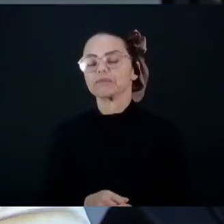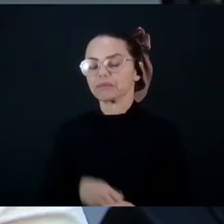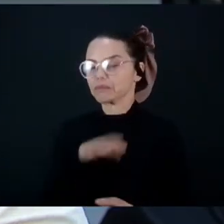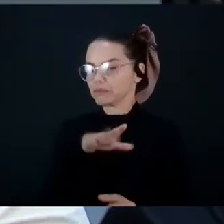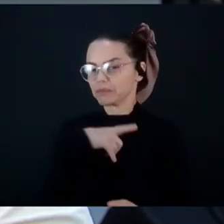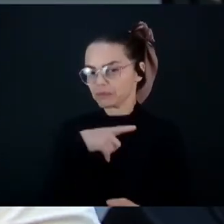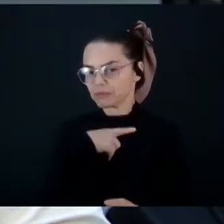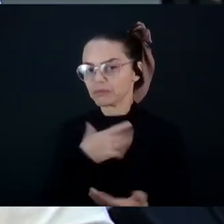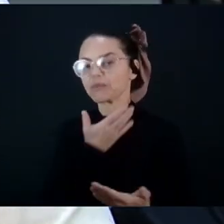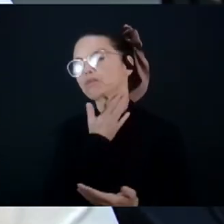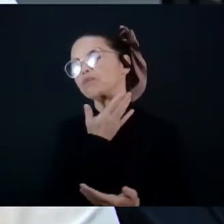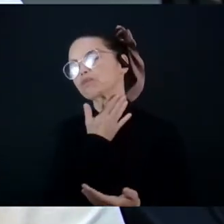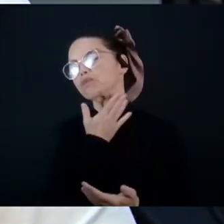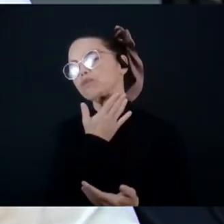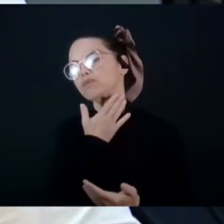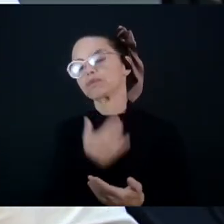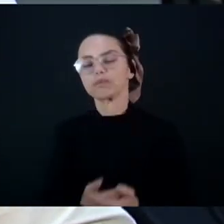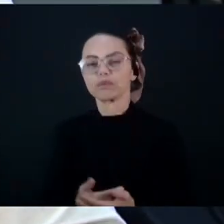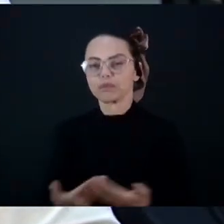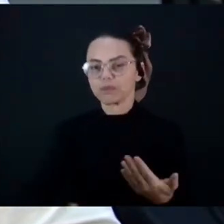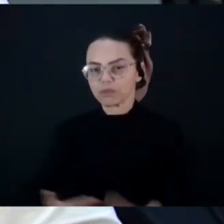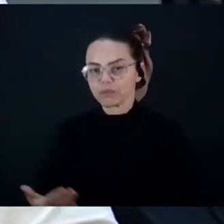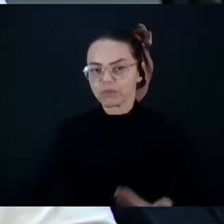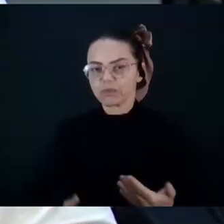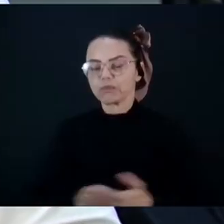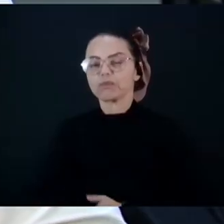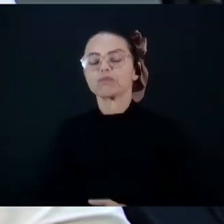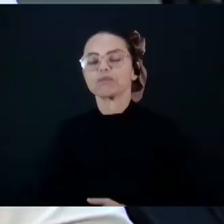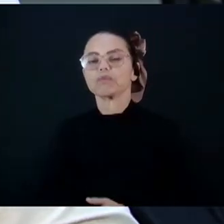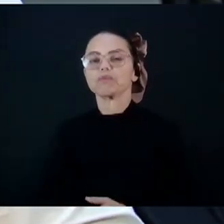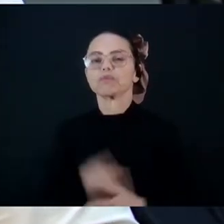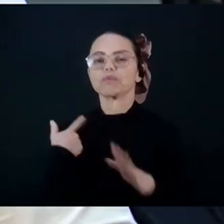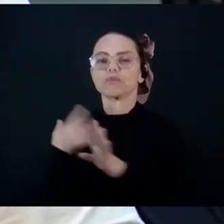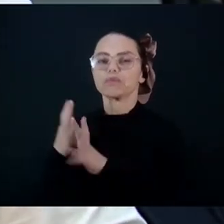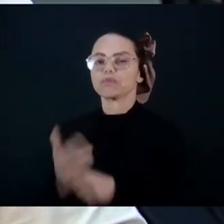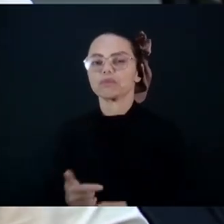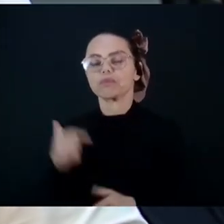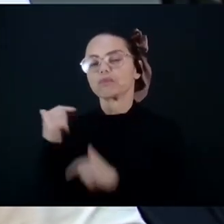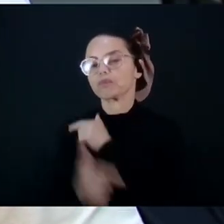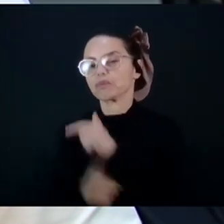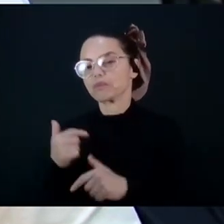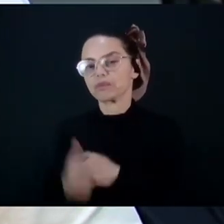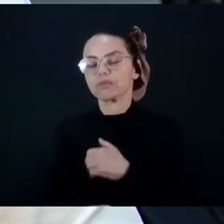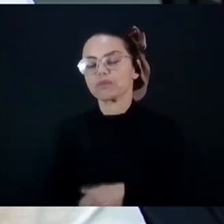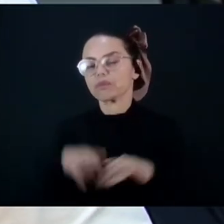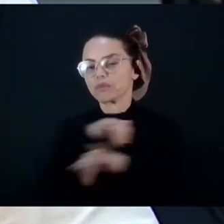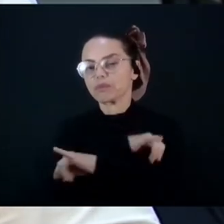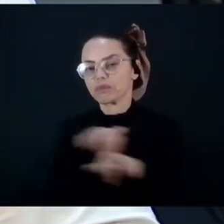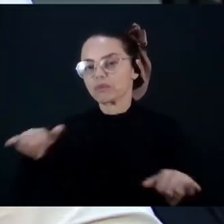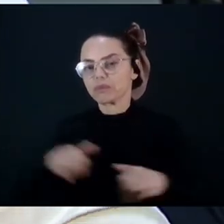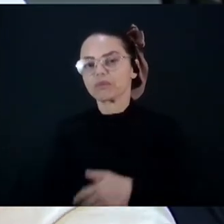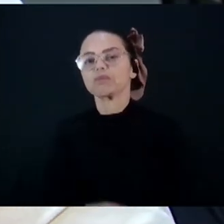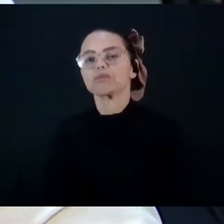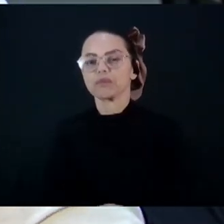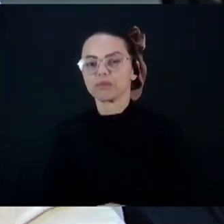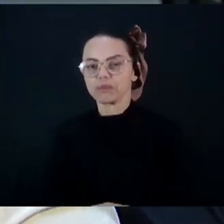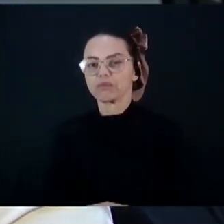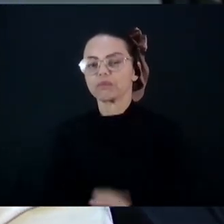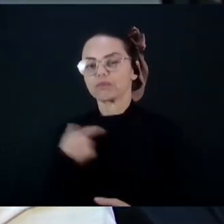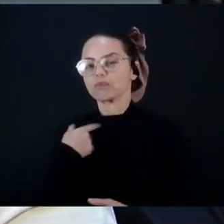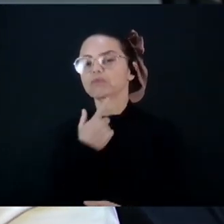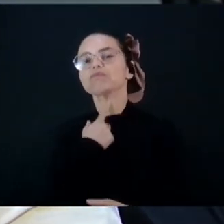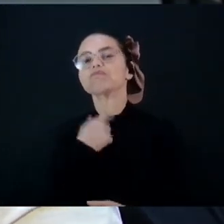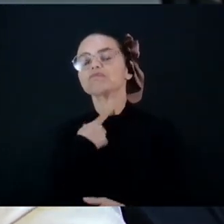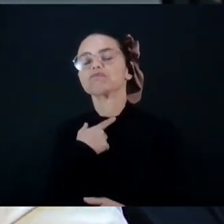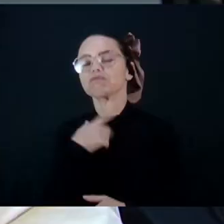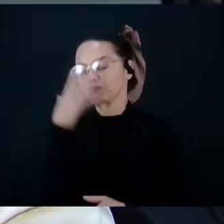bate-papo com os servidores, né, falando sobre trajetória de carreira deles. Um recado que eu dei para eles foi o seguinte: eu desejo um sucesso tão